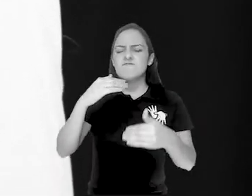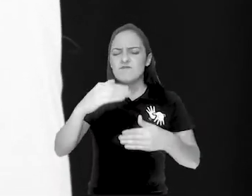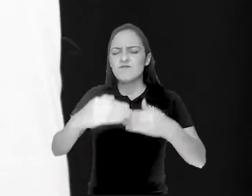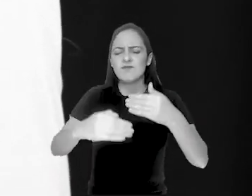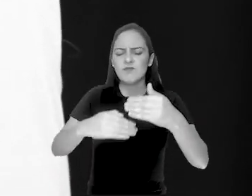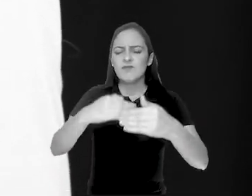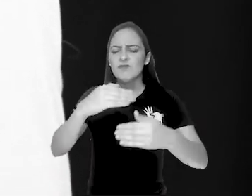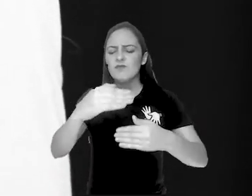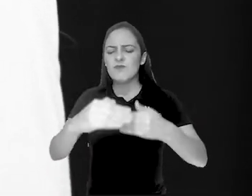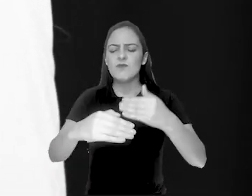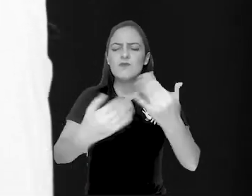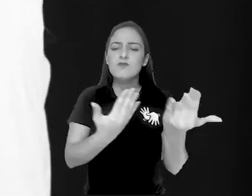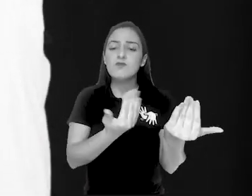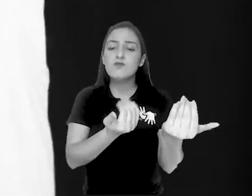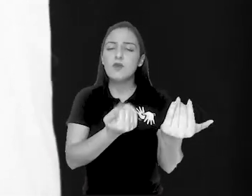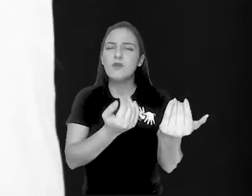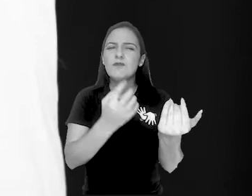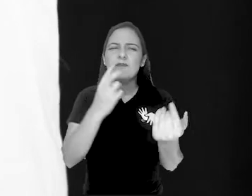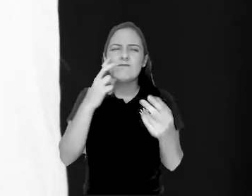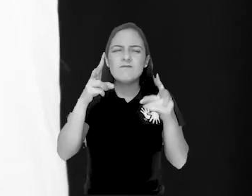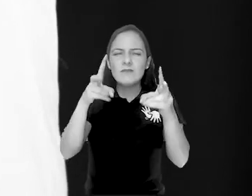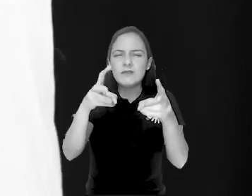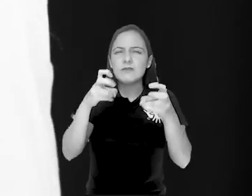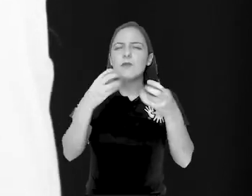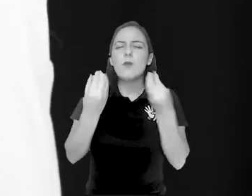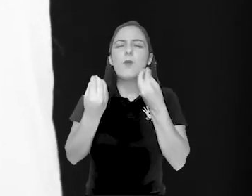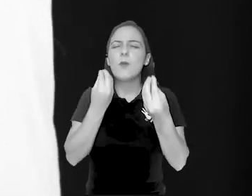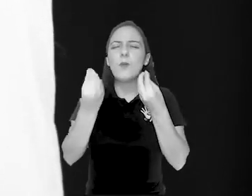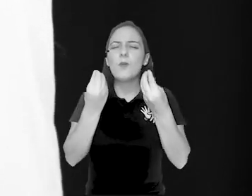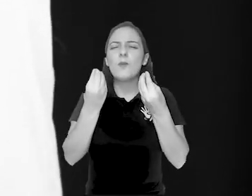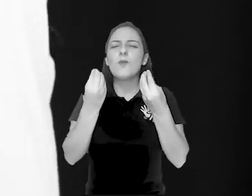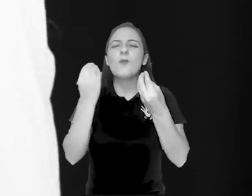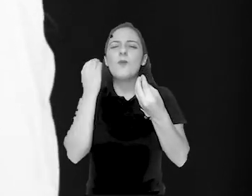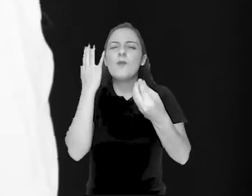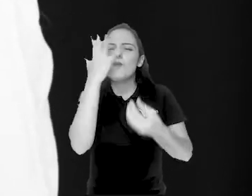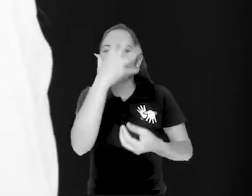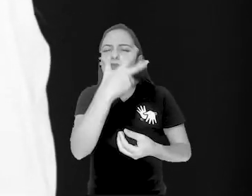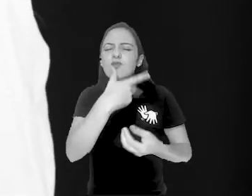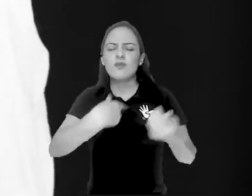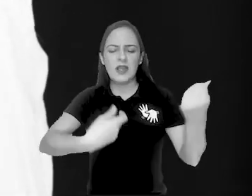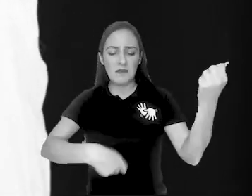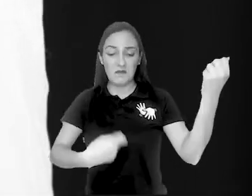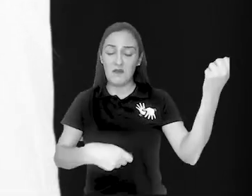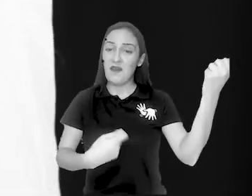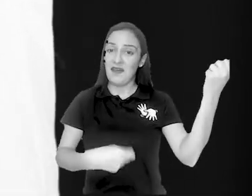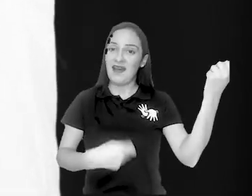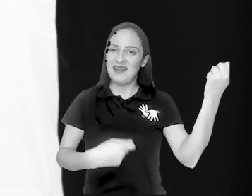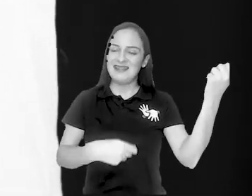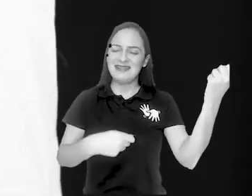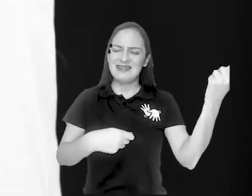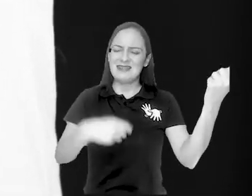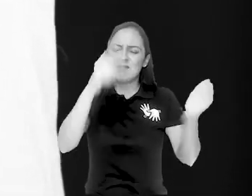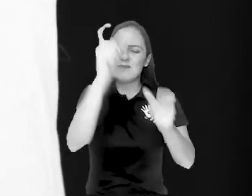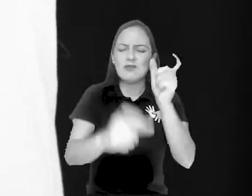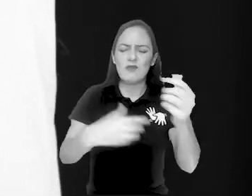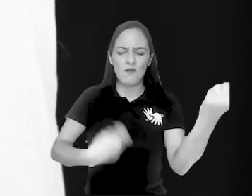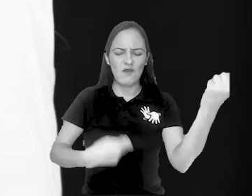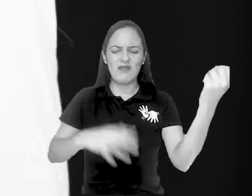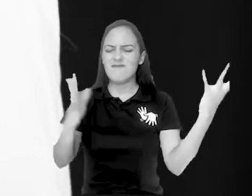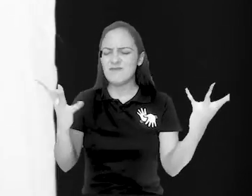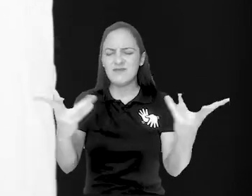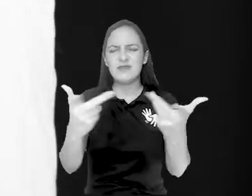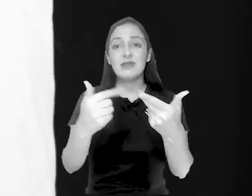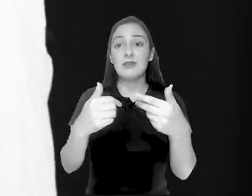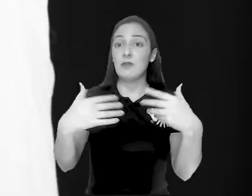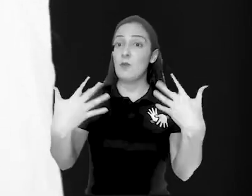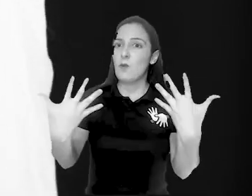sentindo o quanto é bonito a viola, os sons da viola, quantos violeiros maravilhosos passaram por aí. E hoje